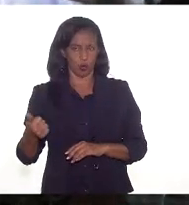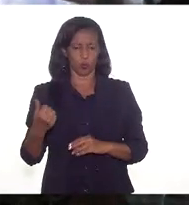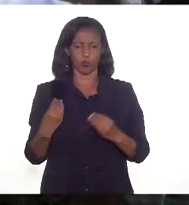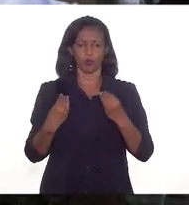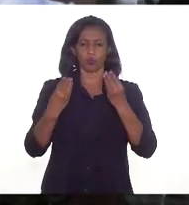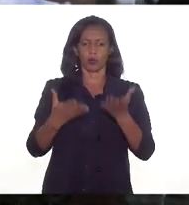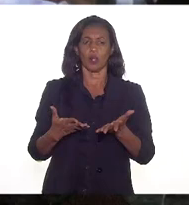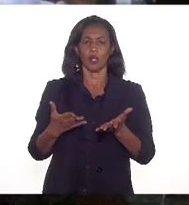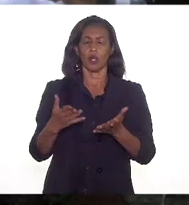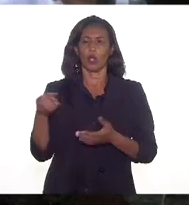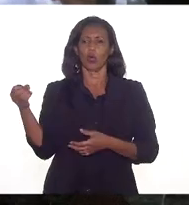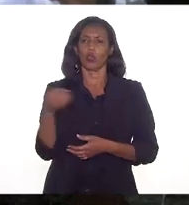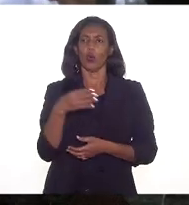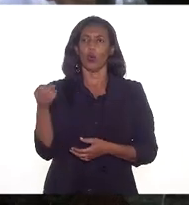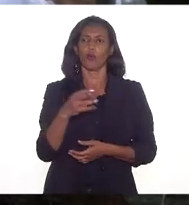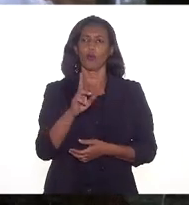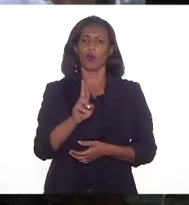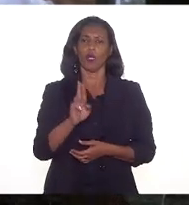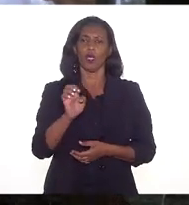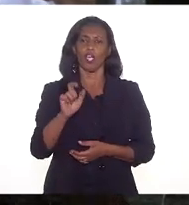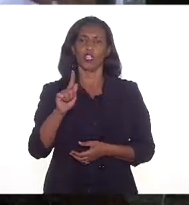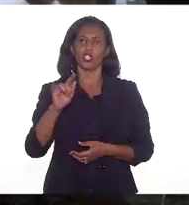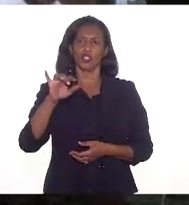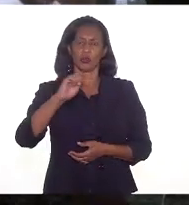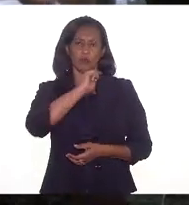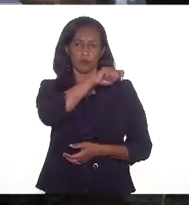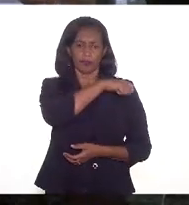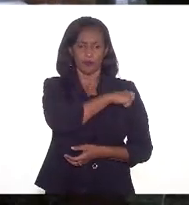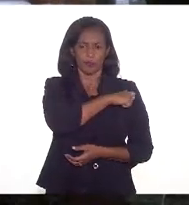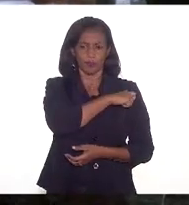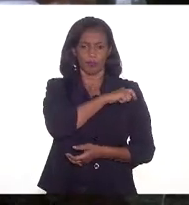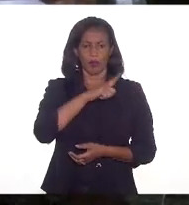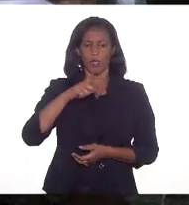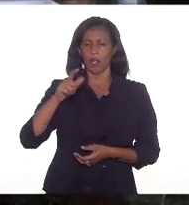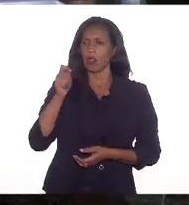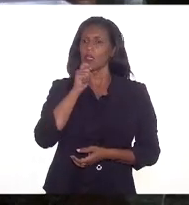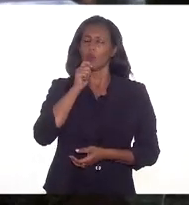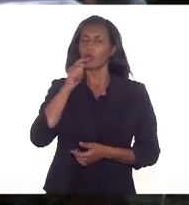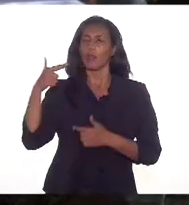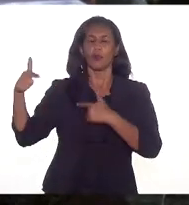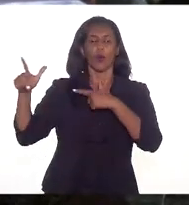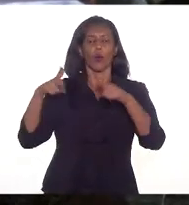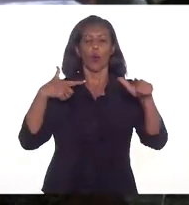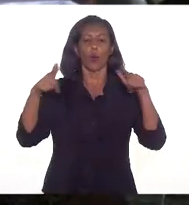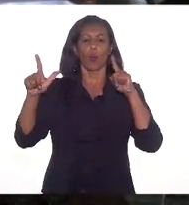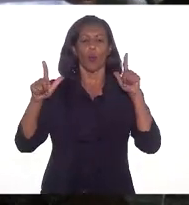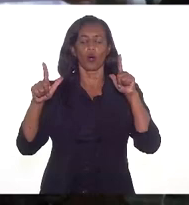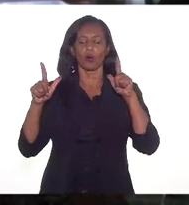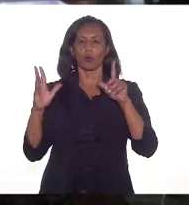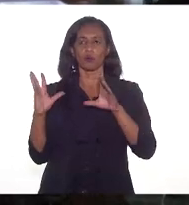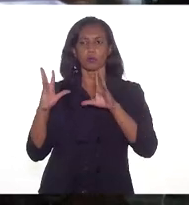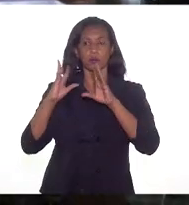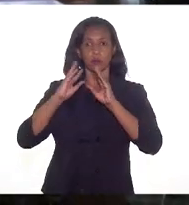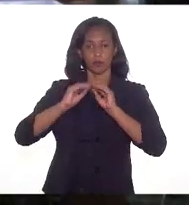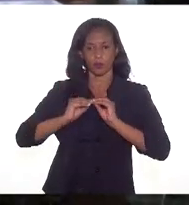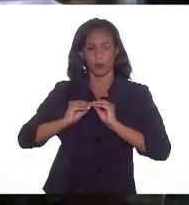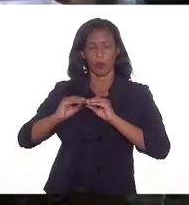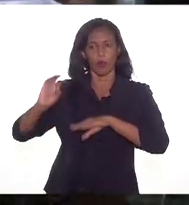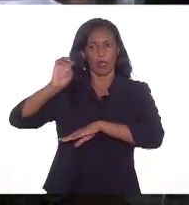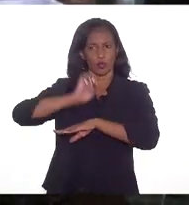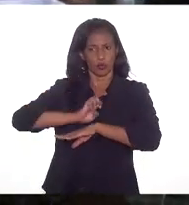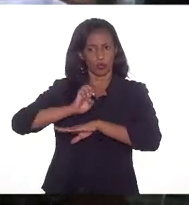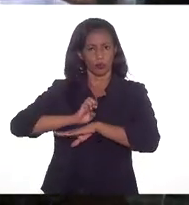o chamado novo regime de recuperação fiscal, ainda não houve até o presente momento a adesão por parte do